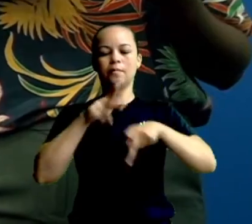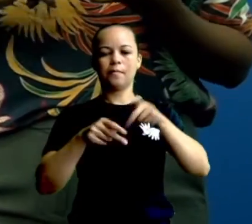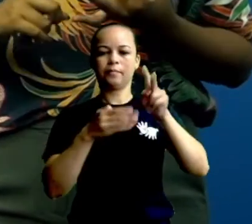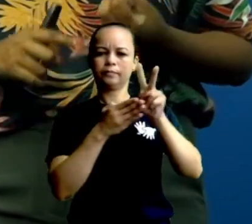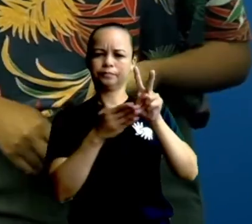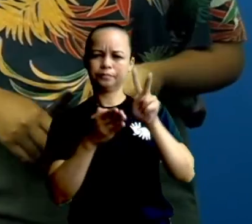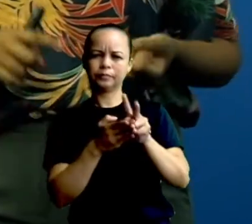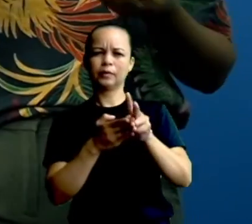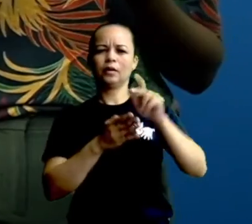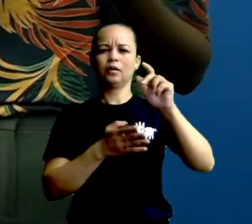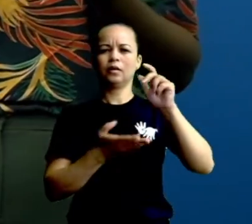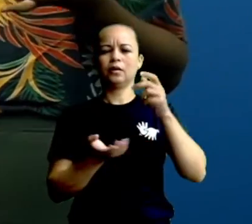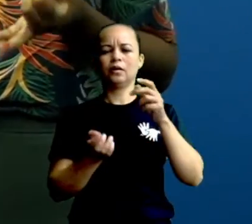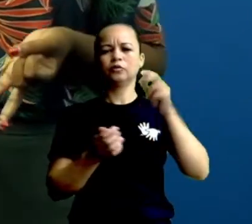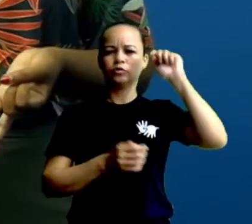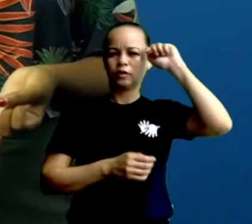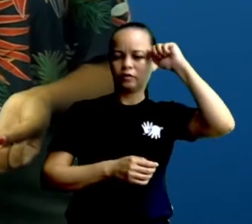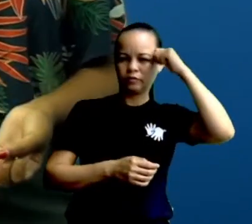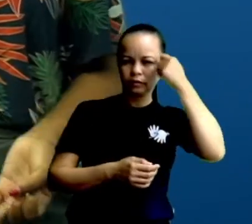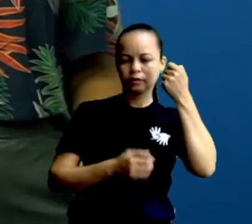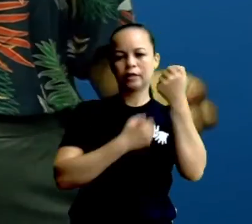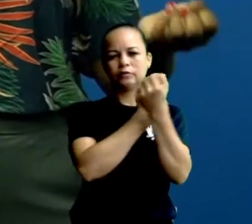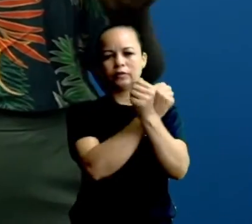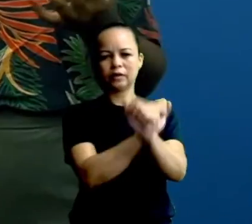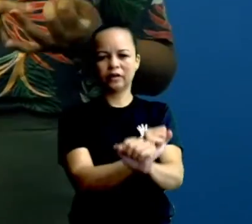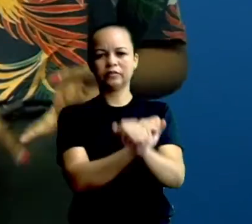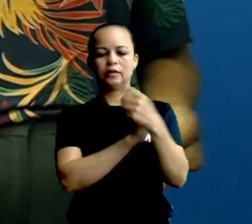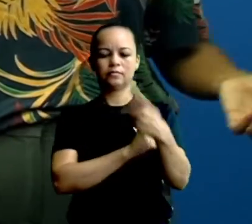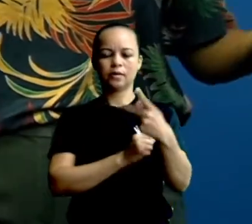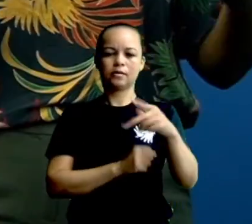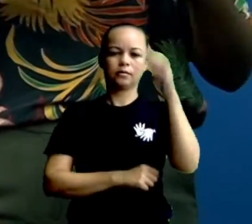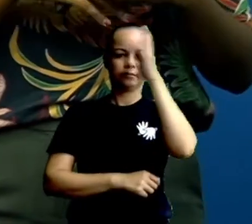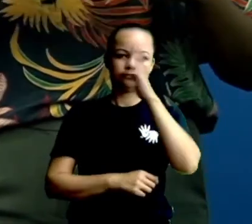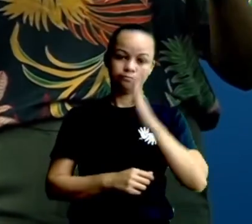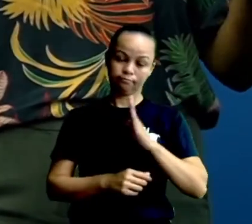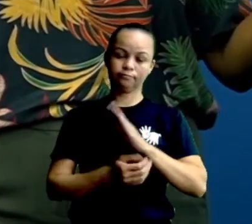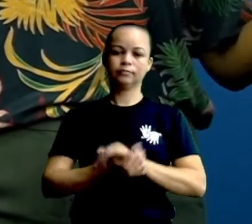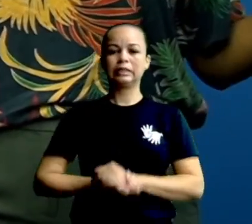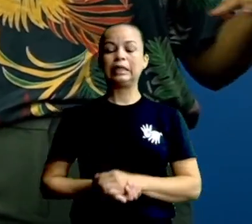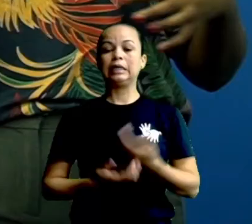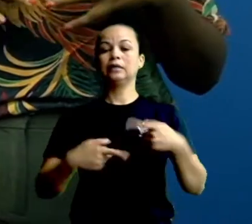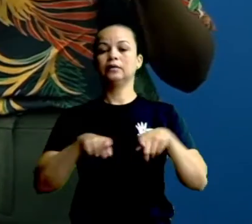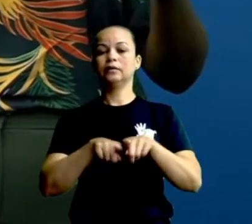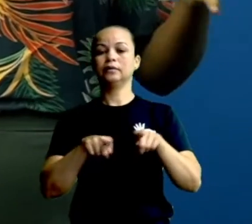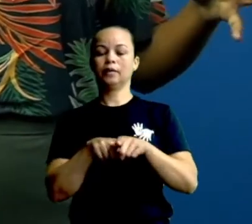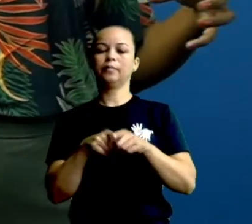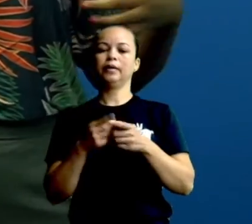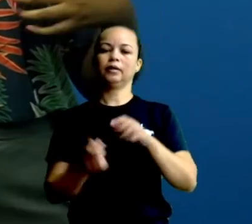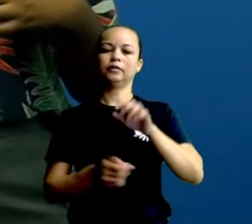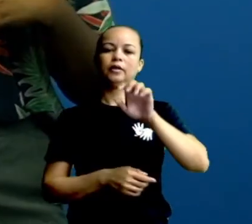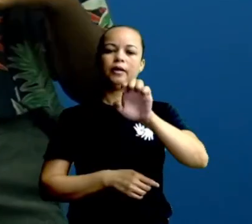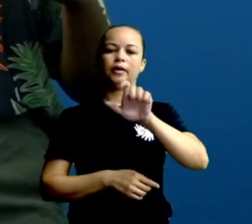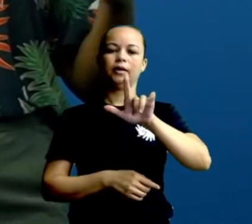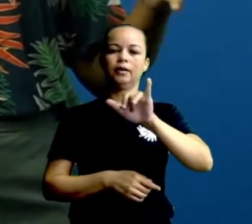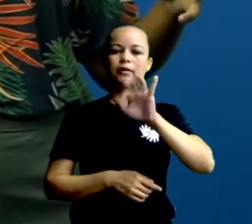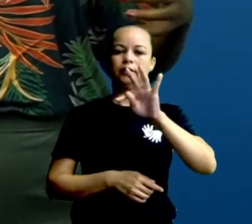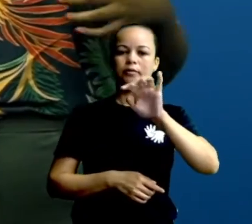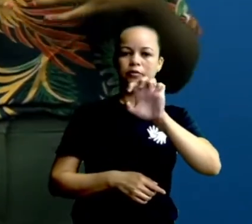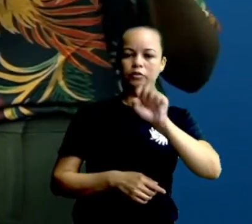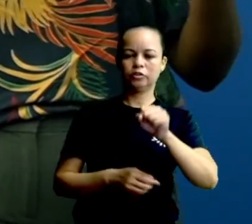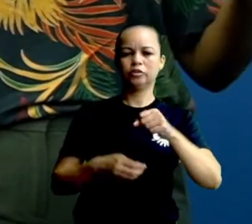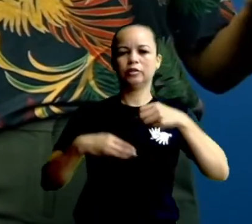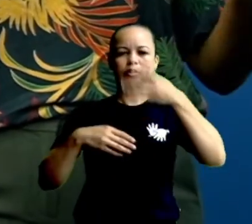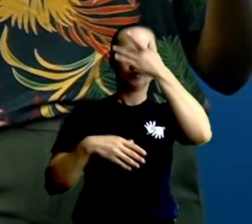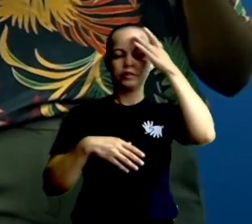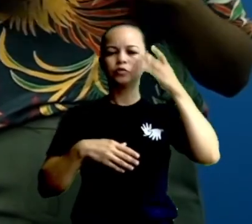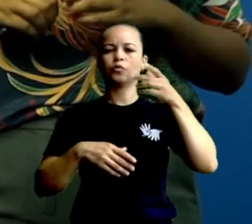indígenas, dos africanos escravizados aqui no Brasil e das elites também, né, dos donos de